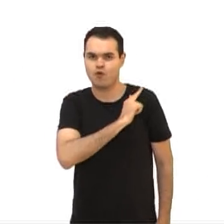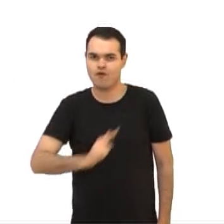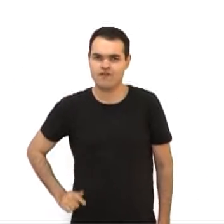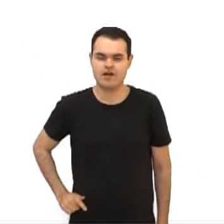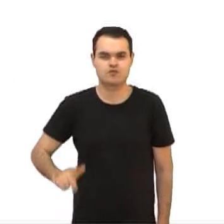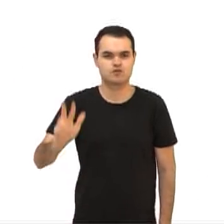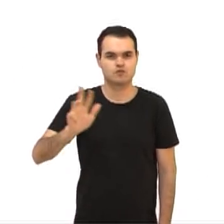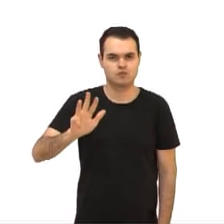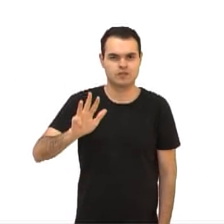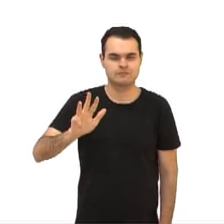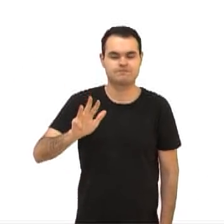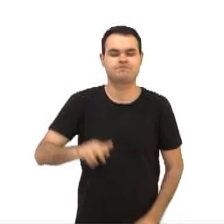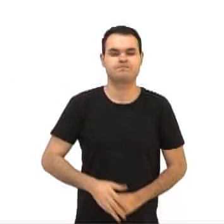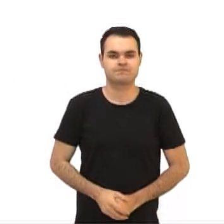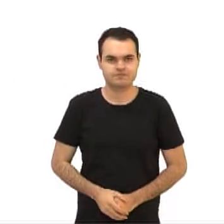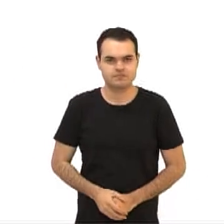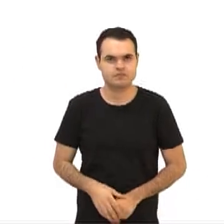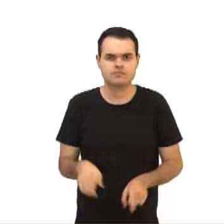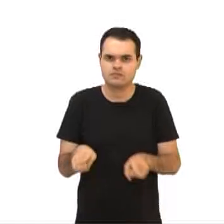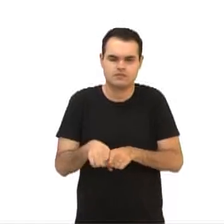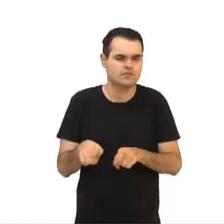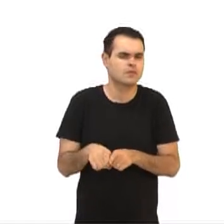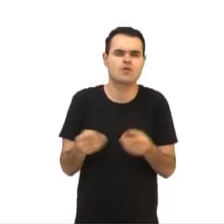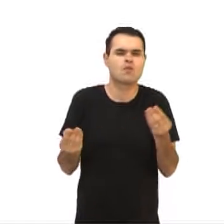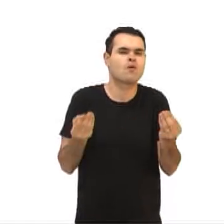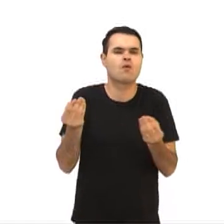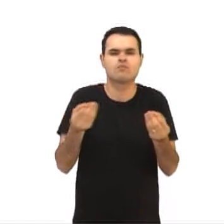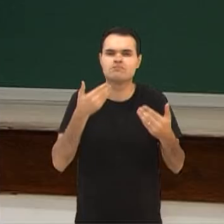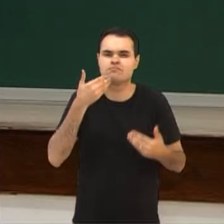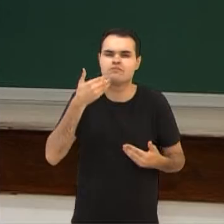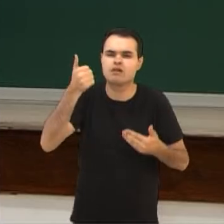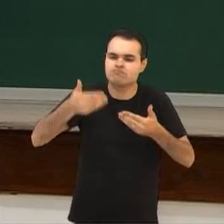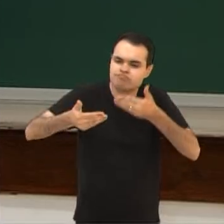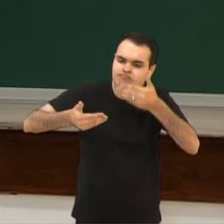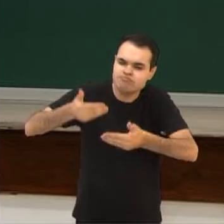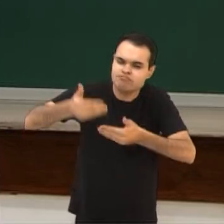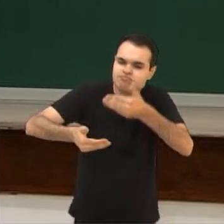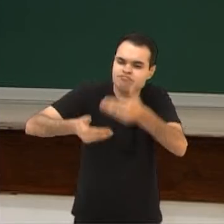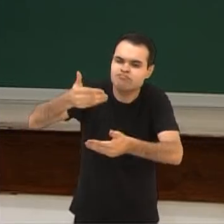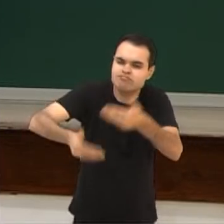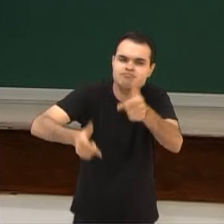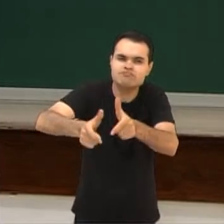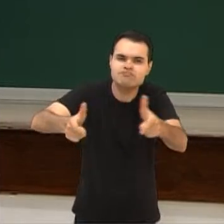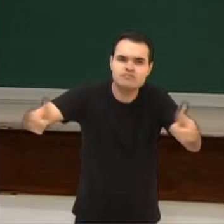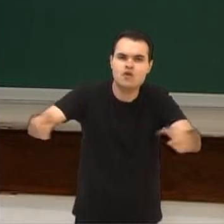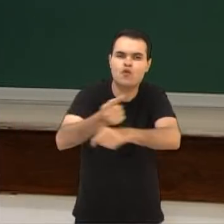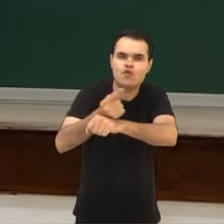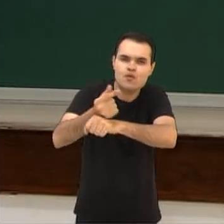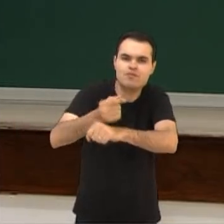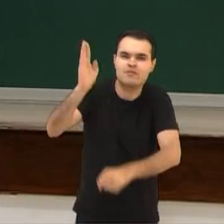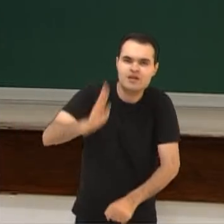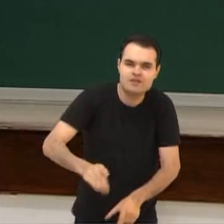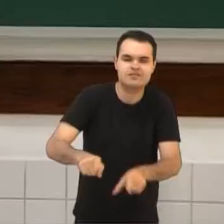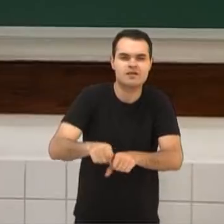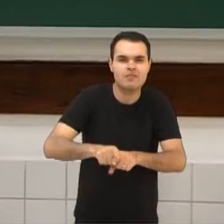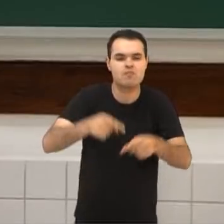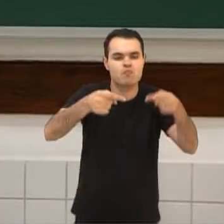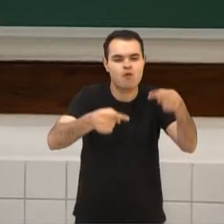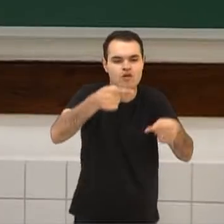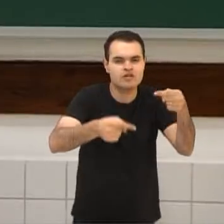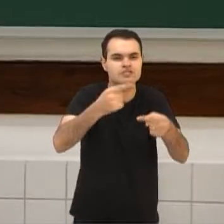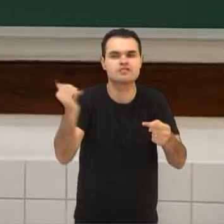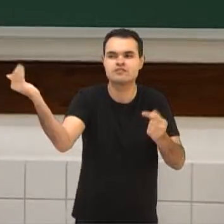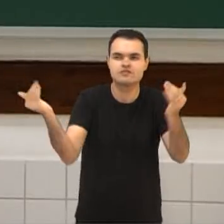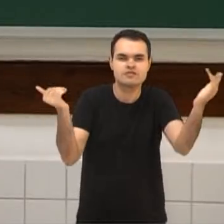e ainda analisar como foi a melhoria do desempenho econômico brasileiro e ainda a nossa política